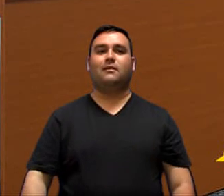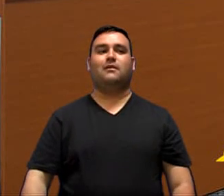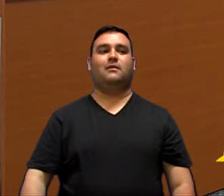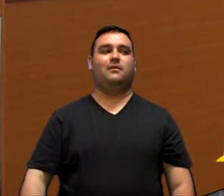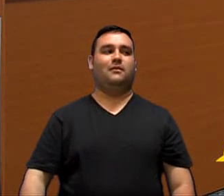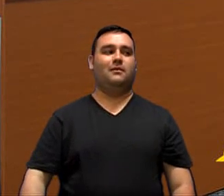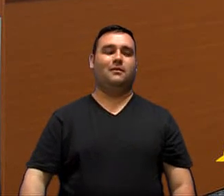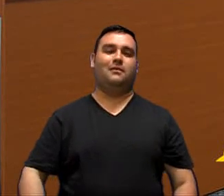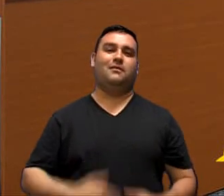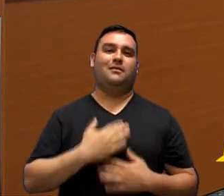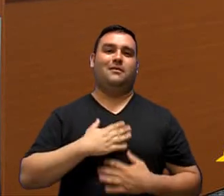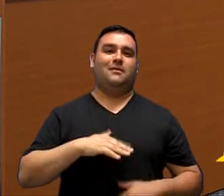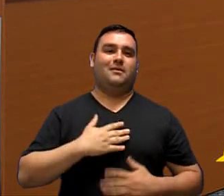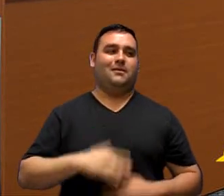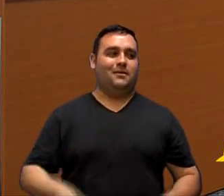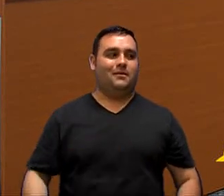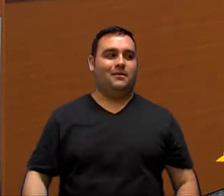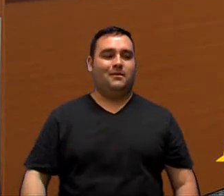Fica sossegada.